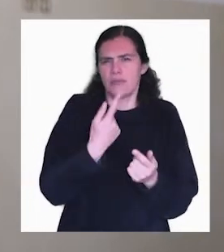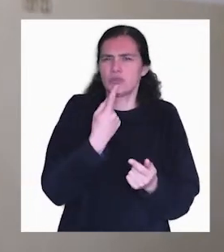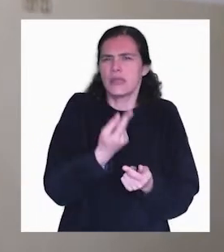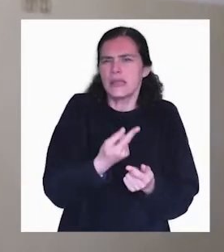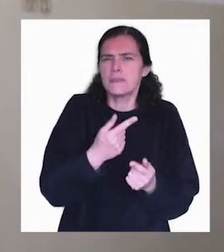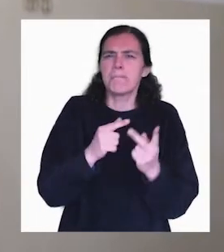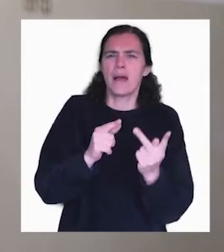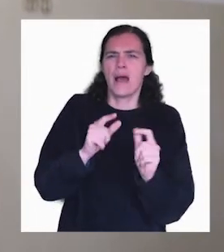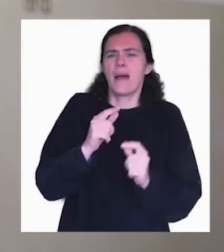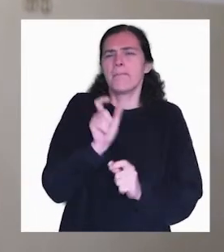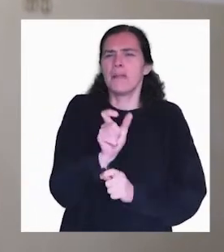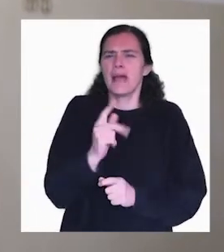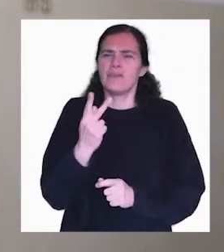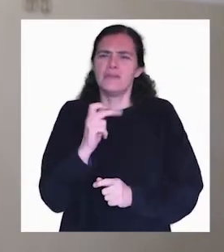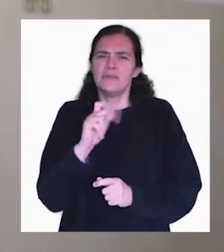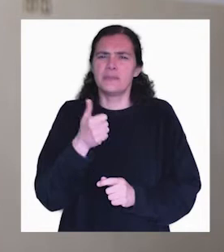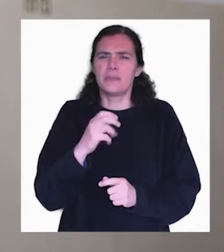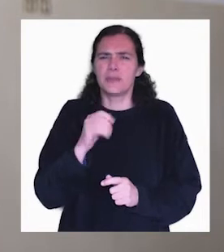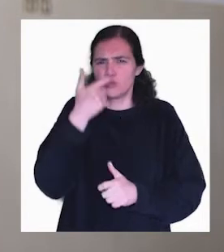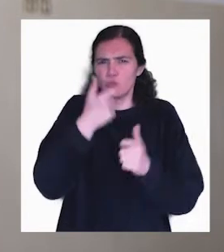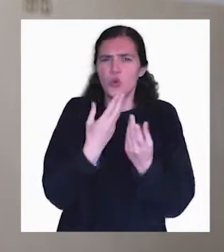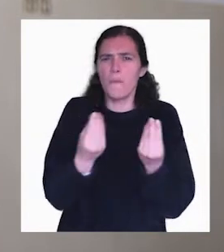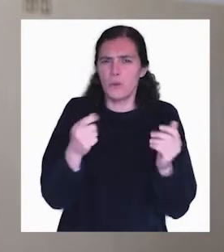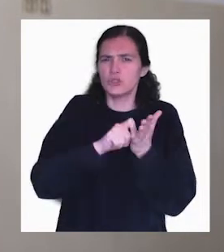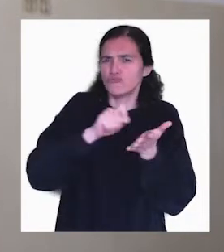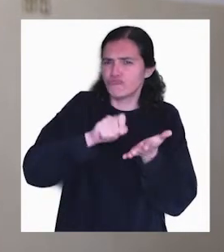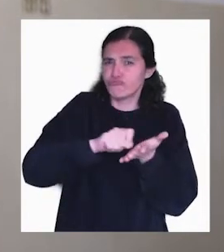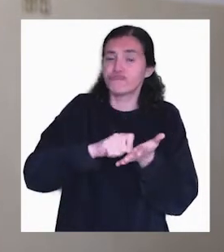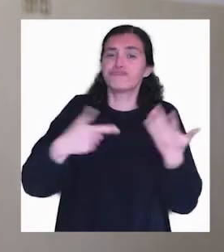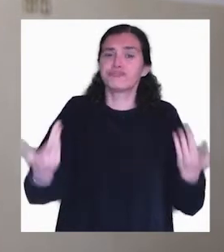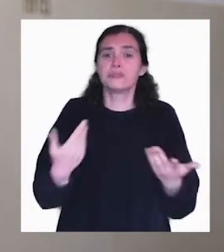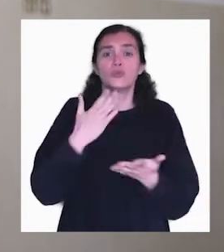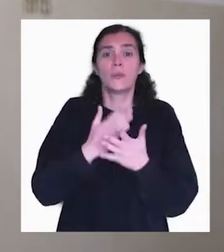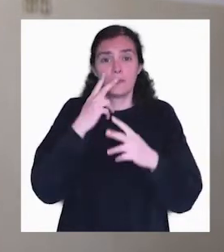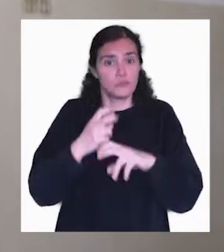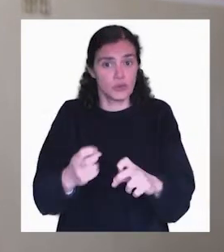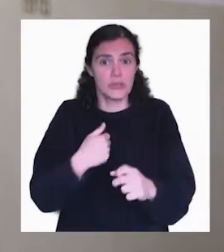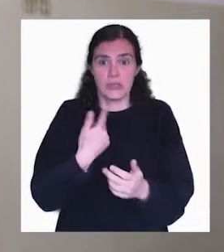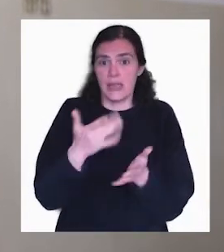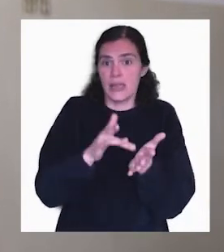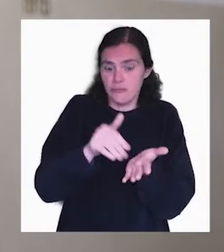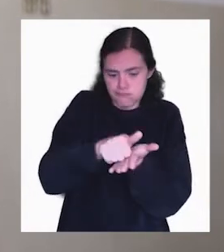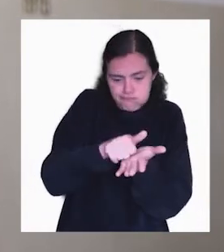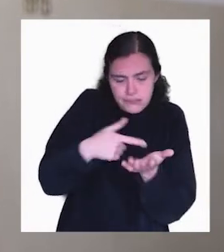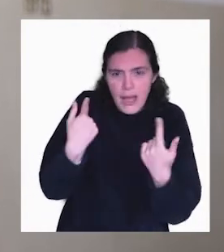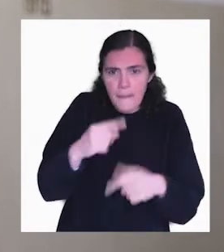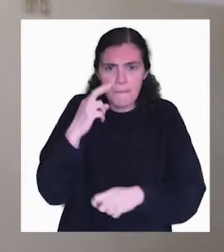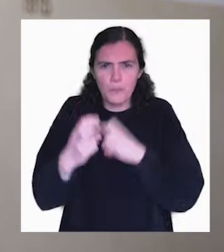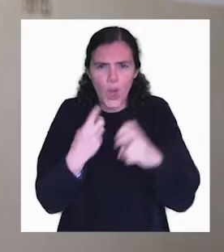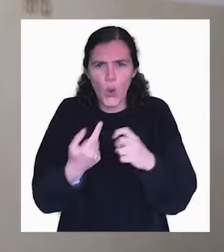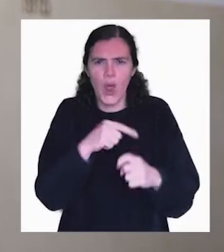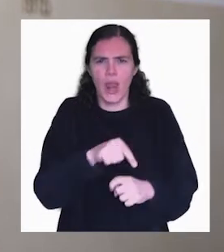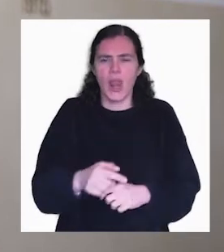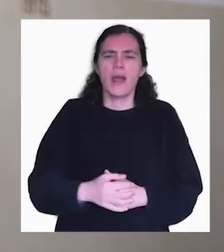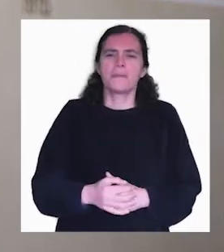chamamos, foram escritos a muitas mãos. Não só por uma pesquisa bibliográfica, que nós fizemos,